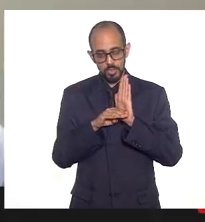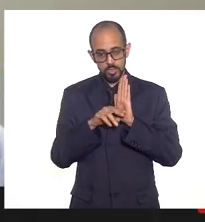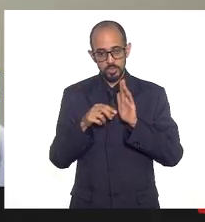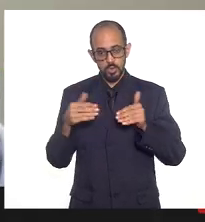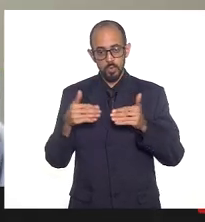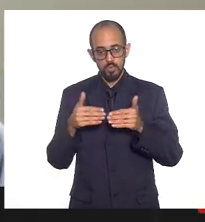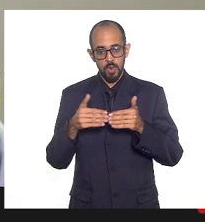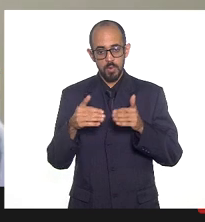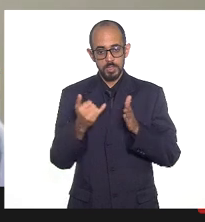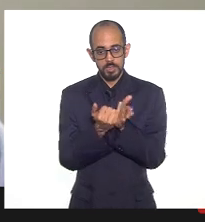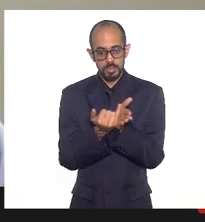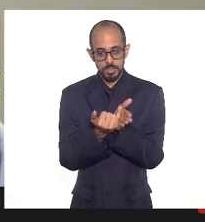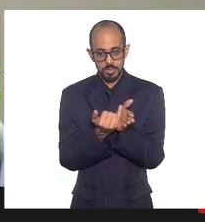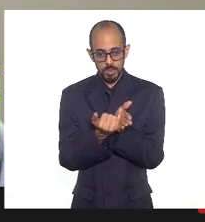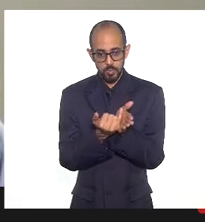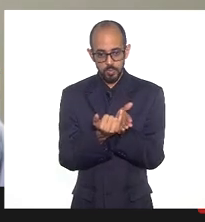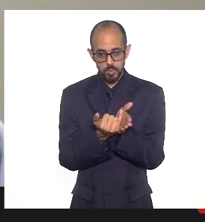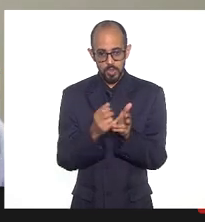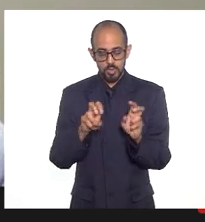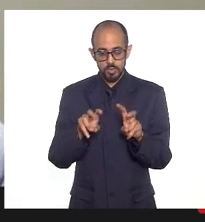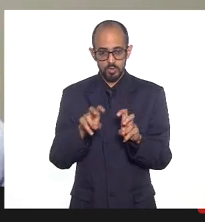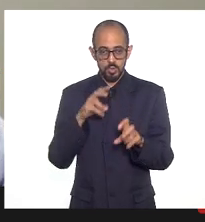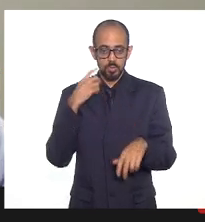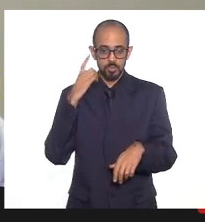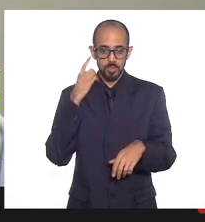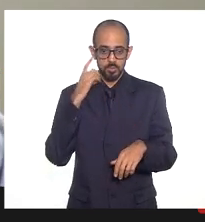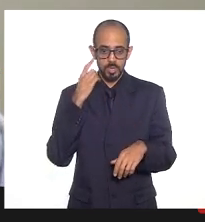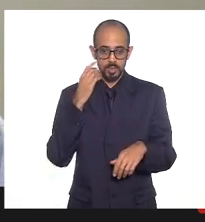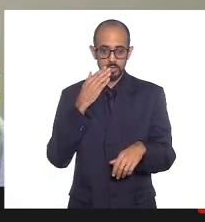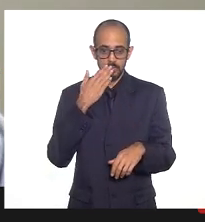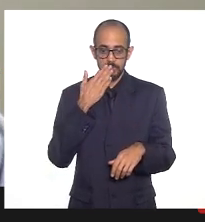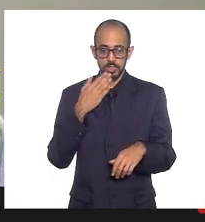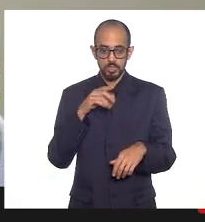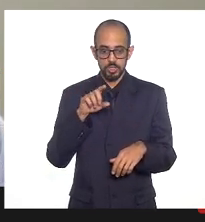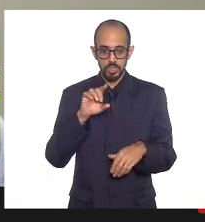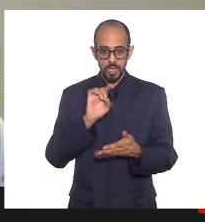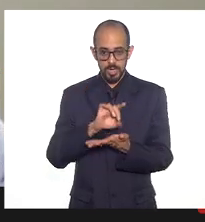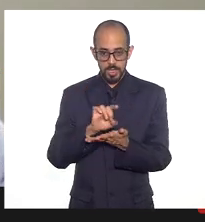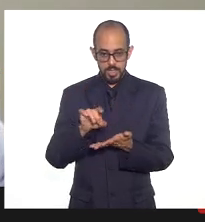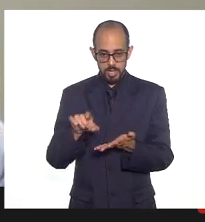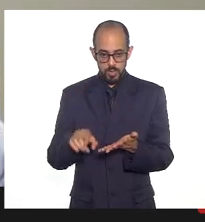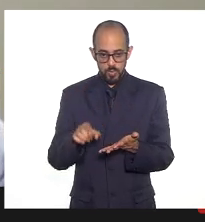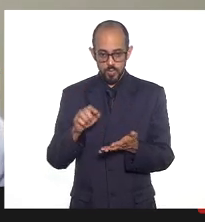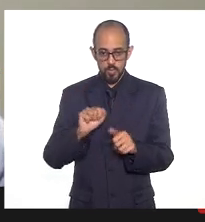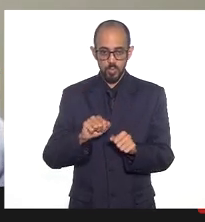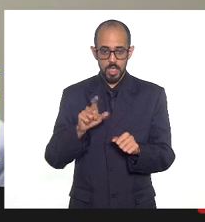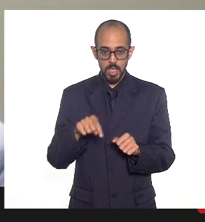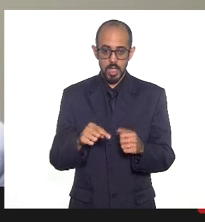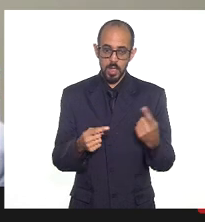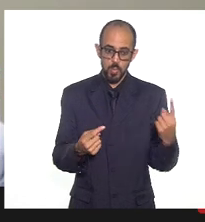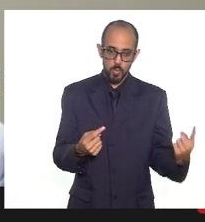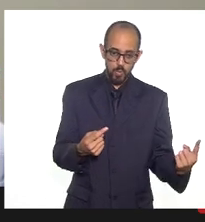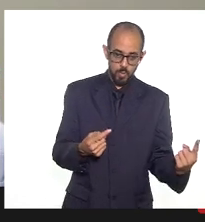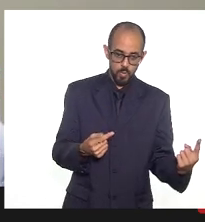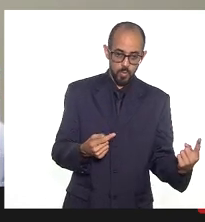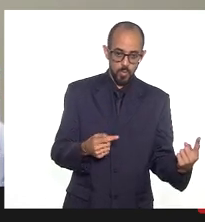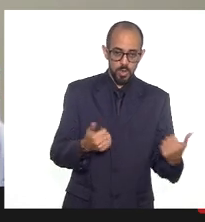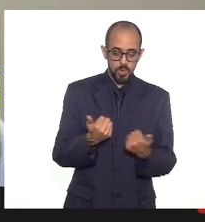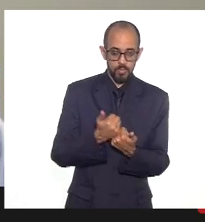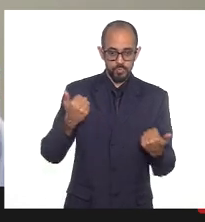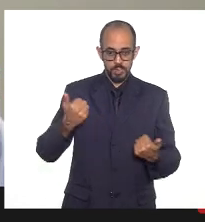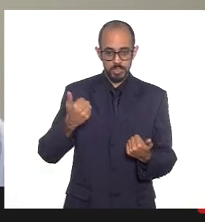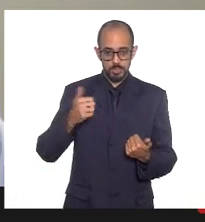coletivos e instituições. Quanto aos deputados e deputadas, eu vou chamar, assim, em alternância, como eu falei, vou chamar em primeiro lugar o vice-presidente